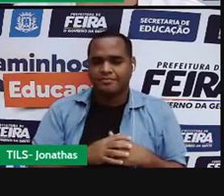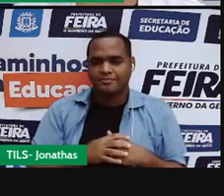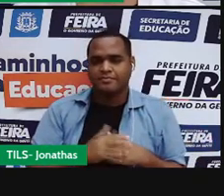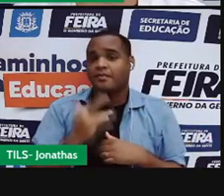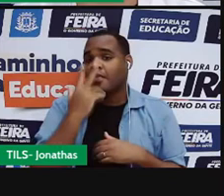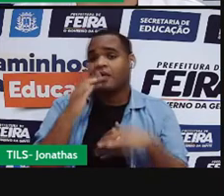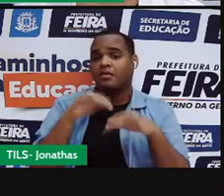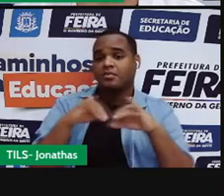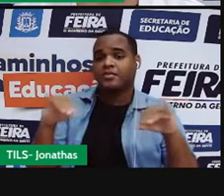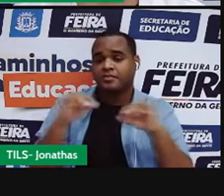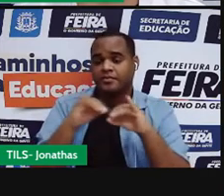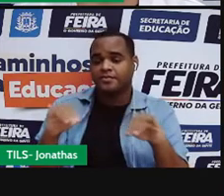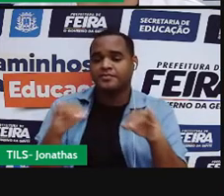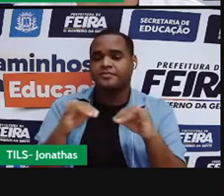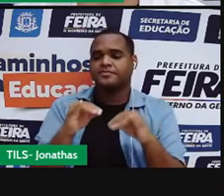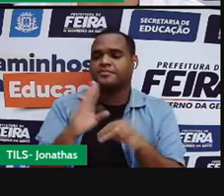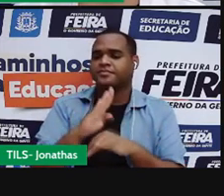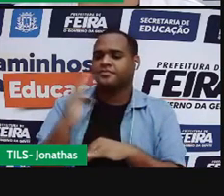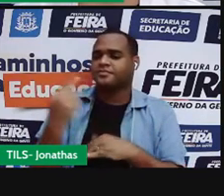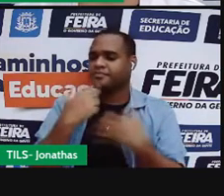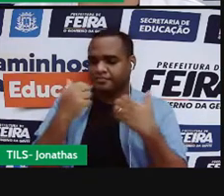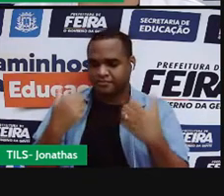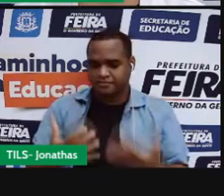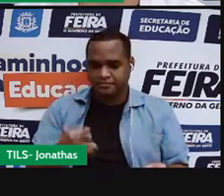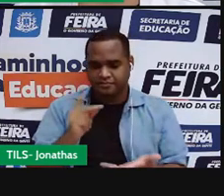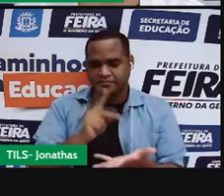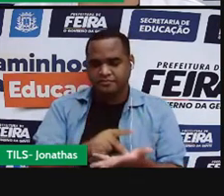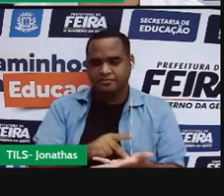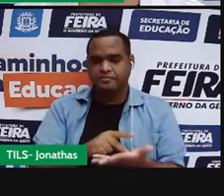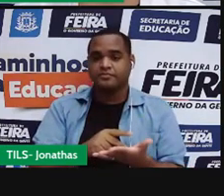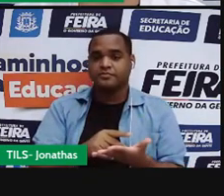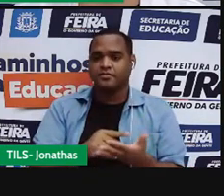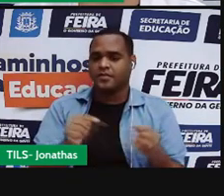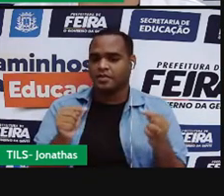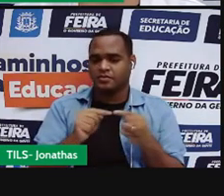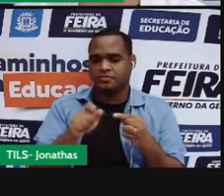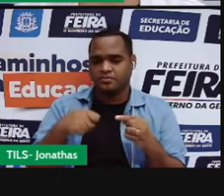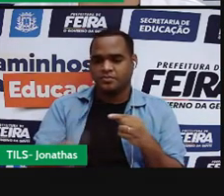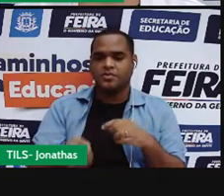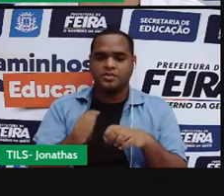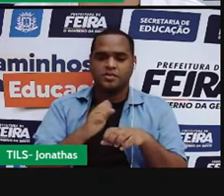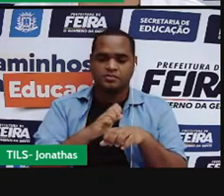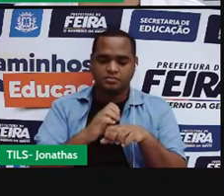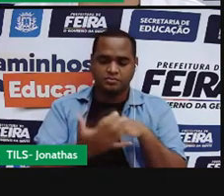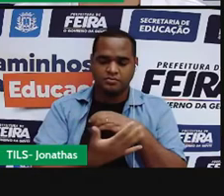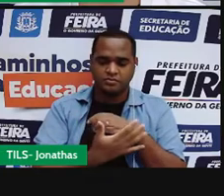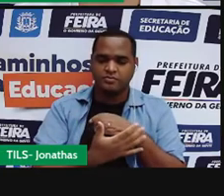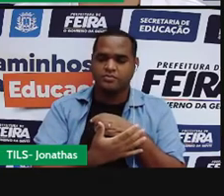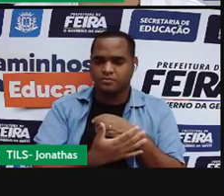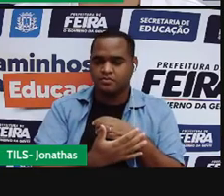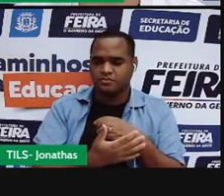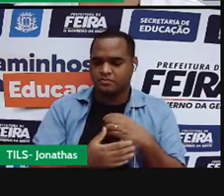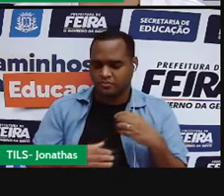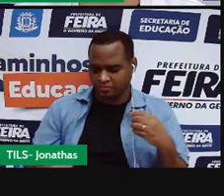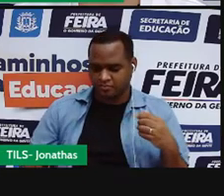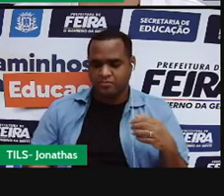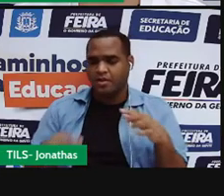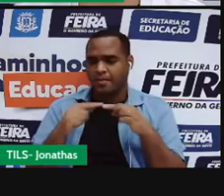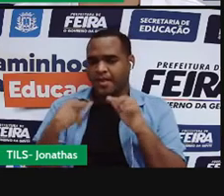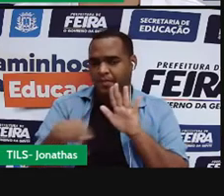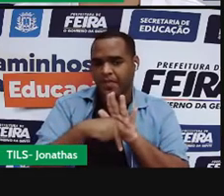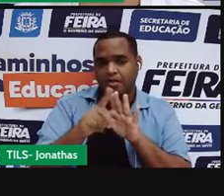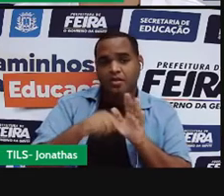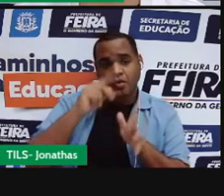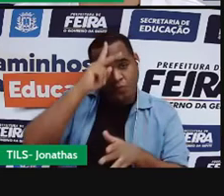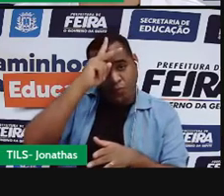tudo a ver com saúde pública, e não só com o caso de Covid, né, que a gente está vivenciando hoje, mas isso faz parte da nossa